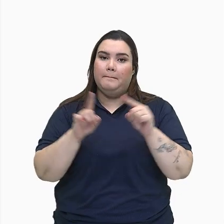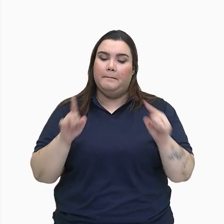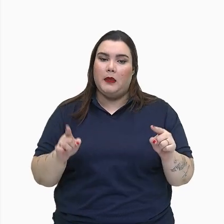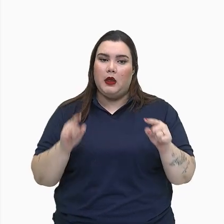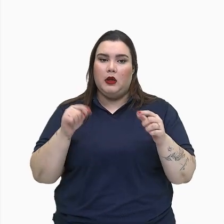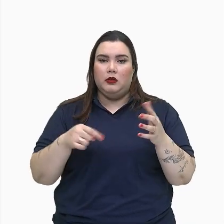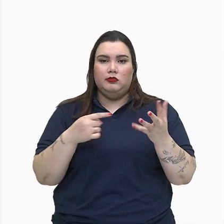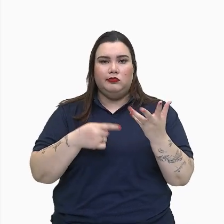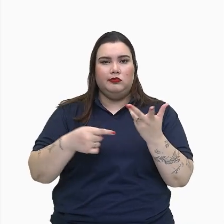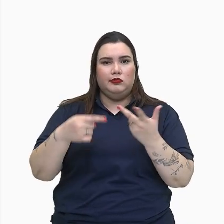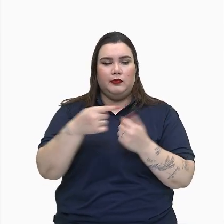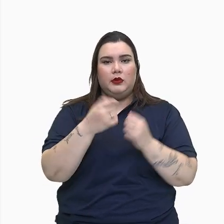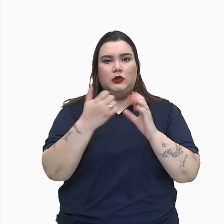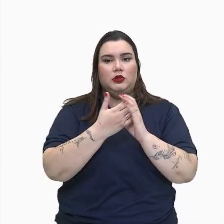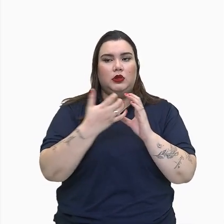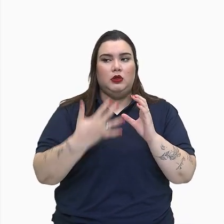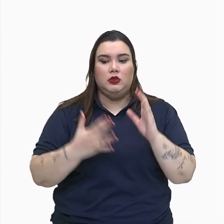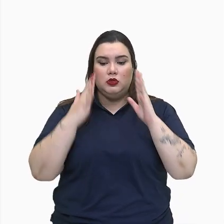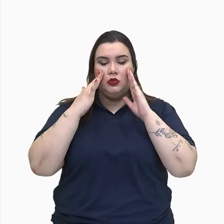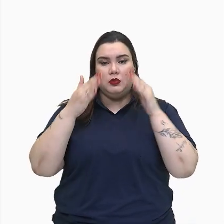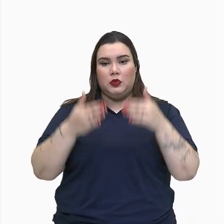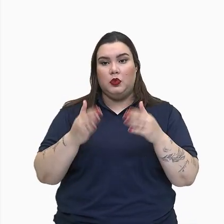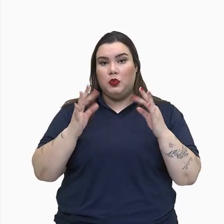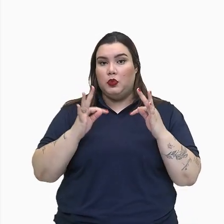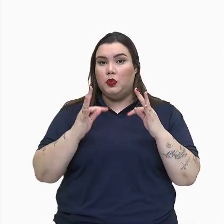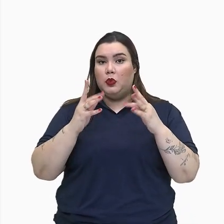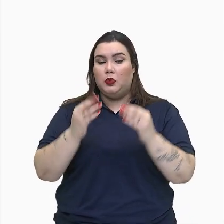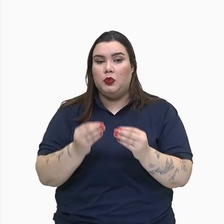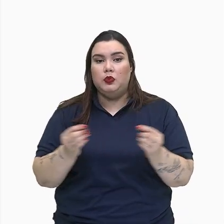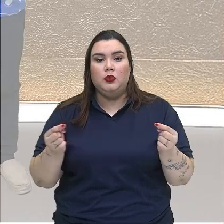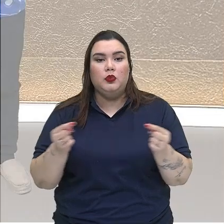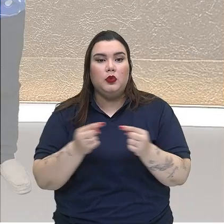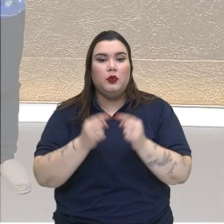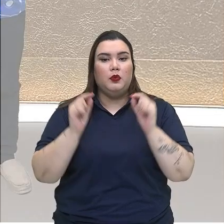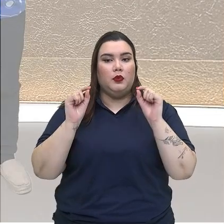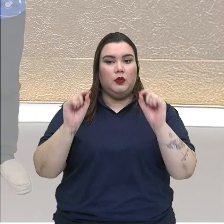essas especificidades, todos eles eram o quê?